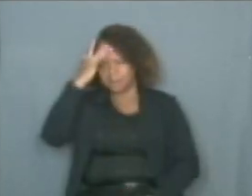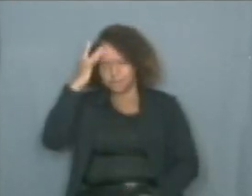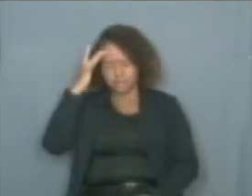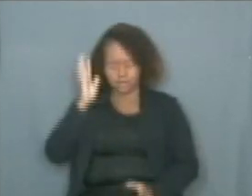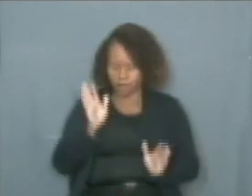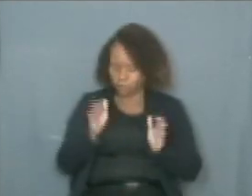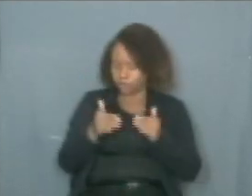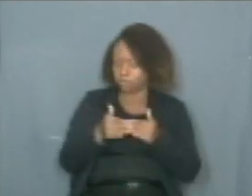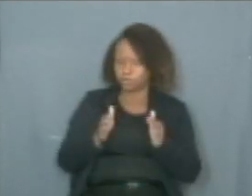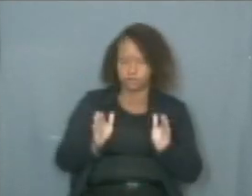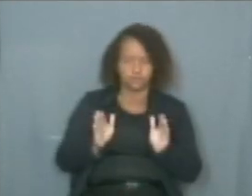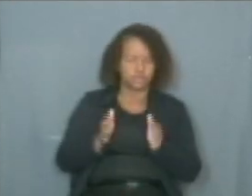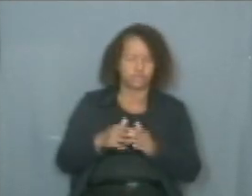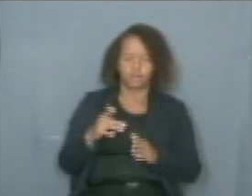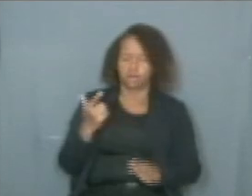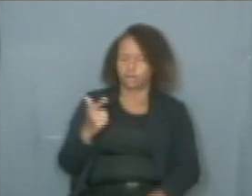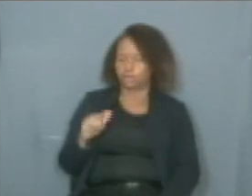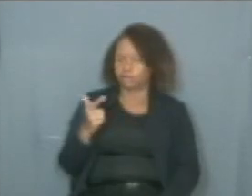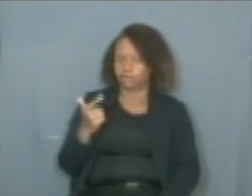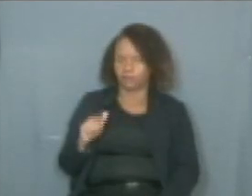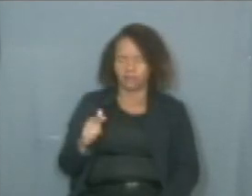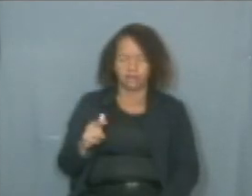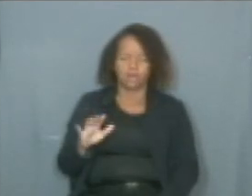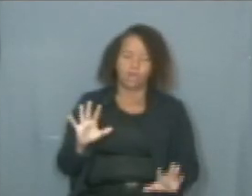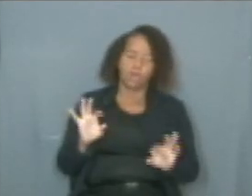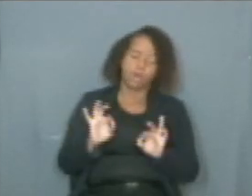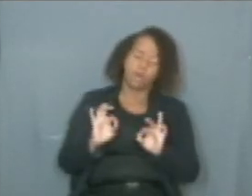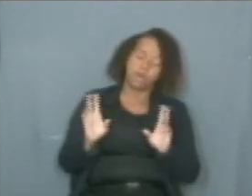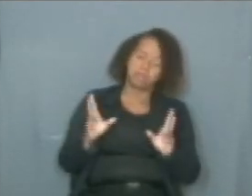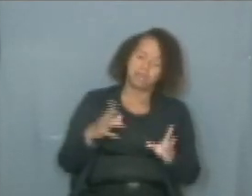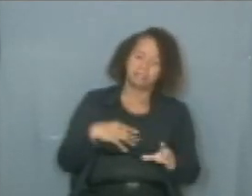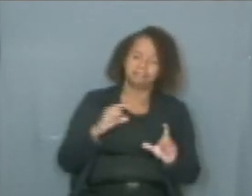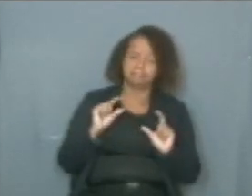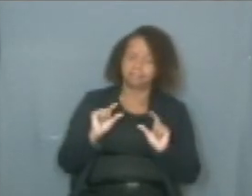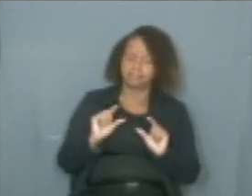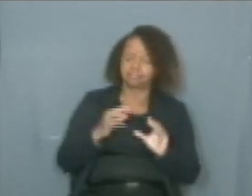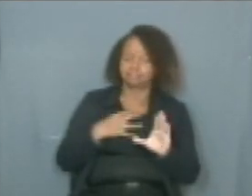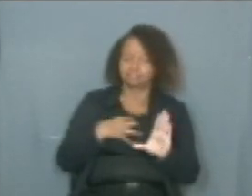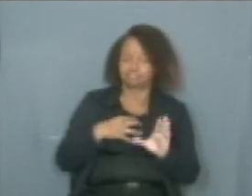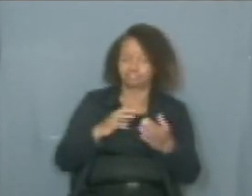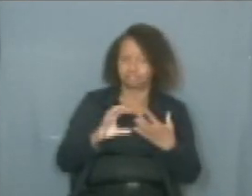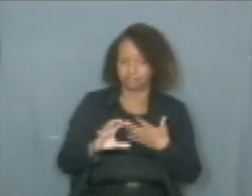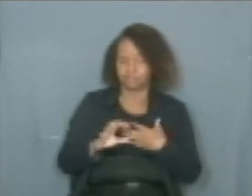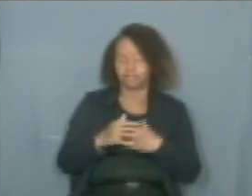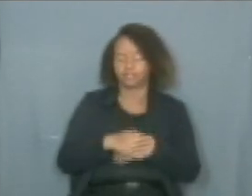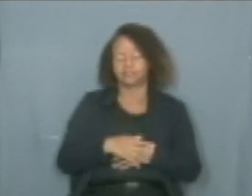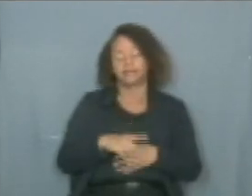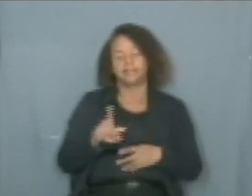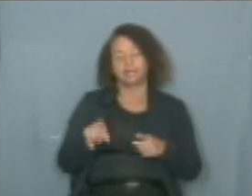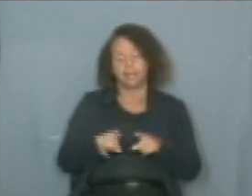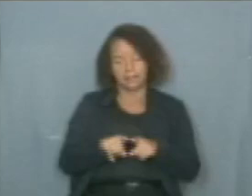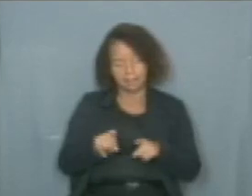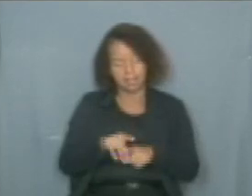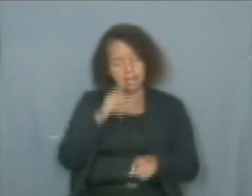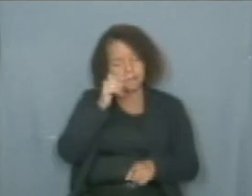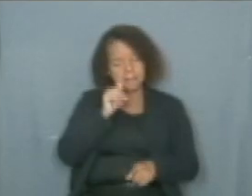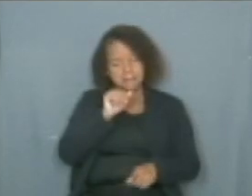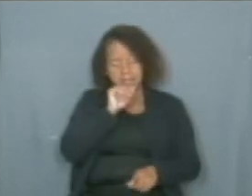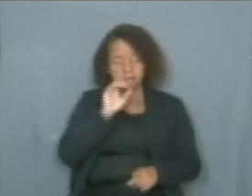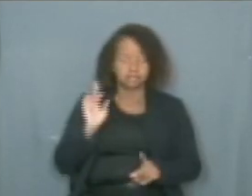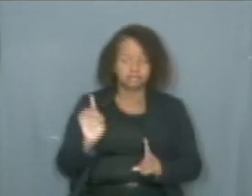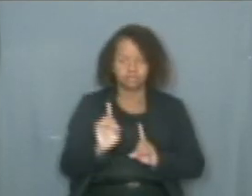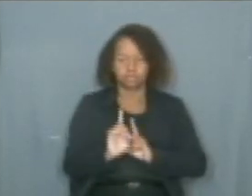a pessoa autista não tem, ou tem de modo muito prejudicado. E, assim como as mães atípicas que